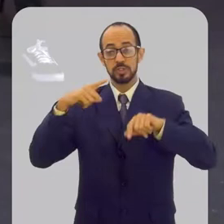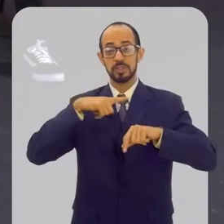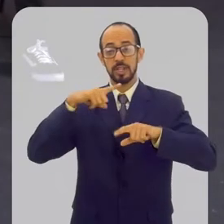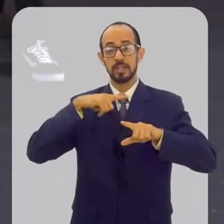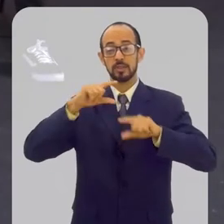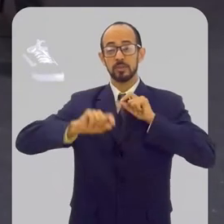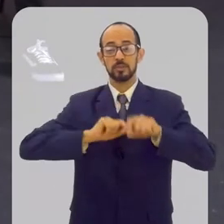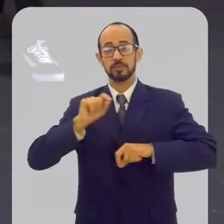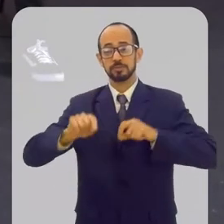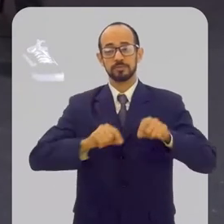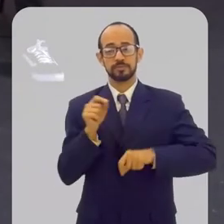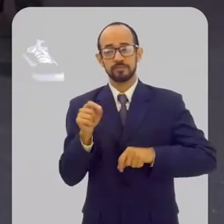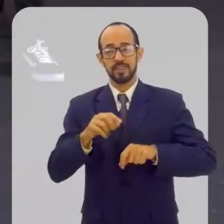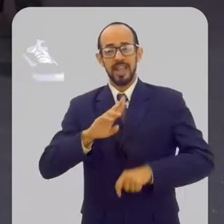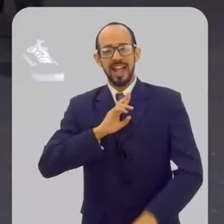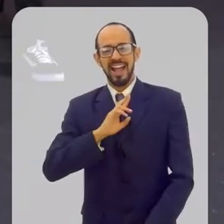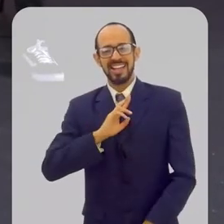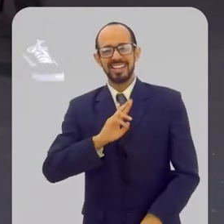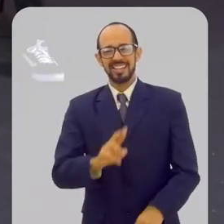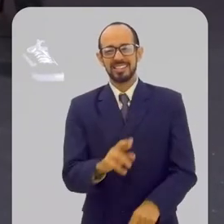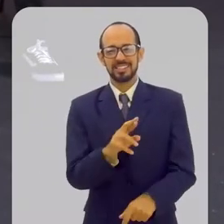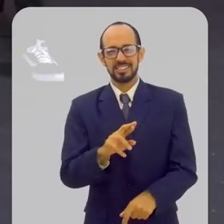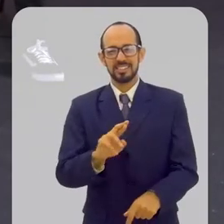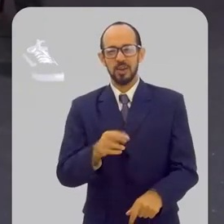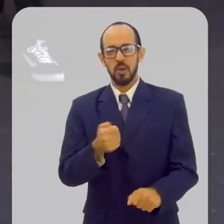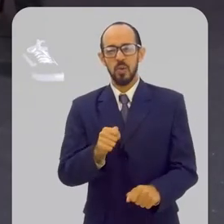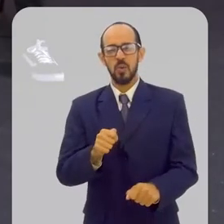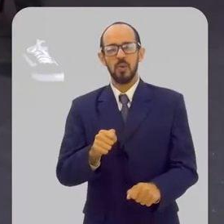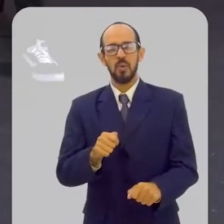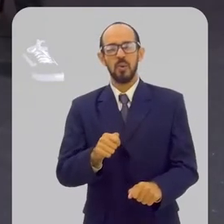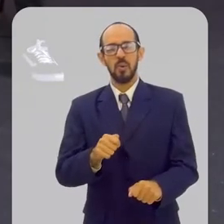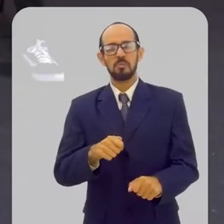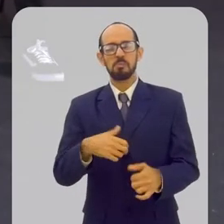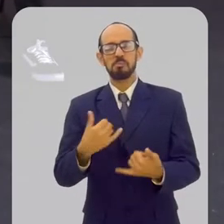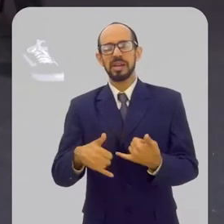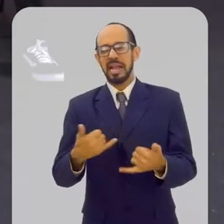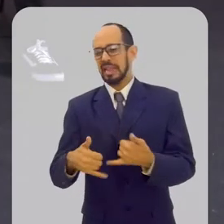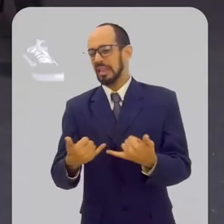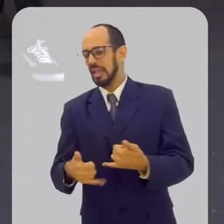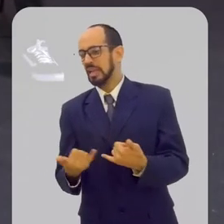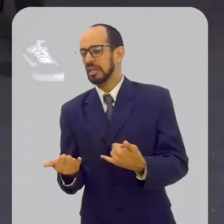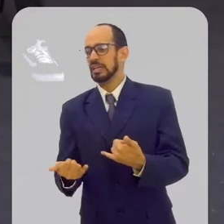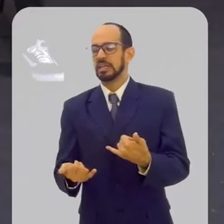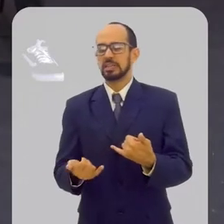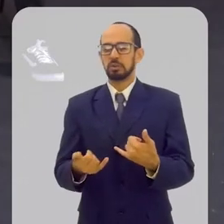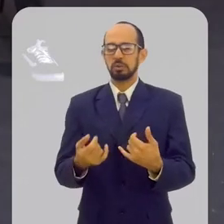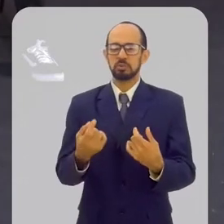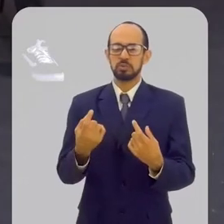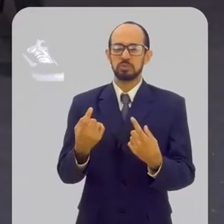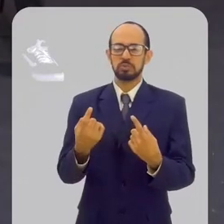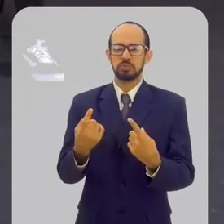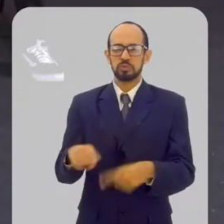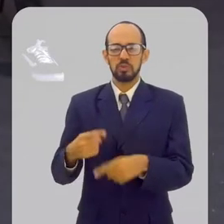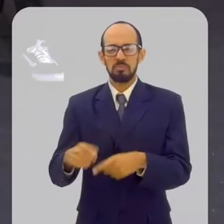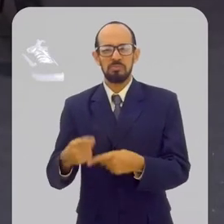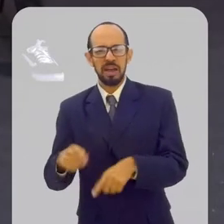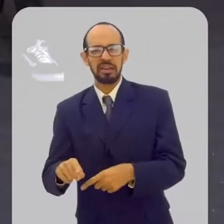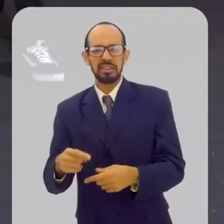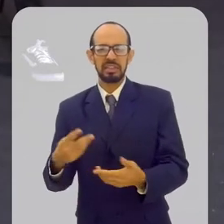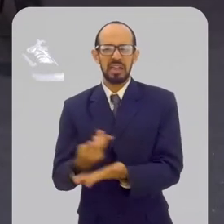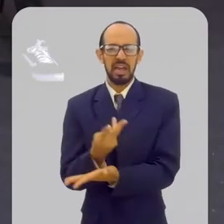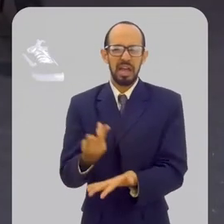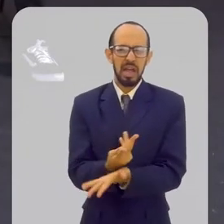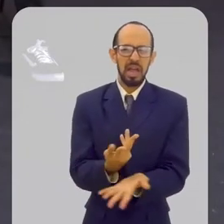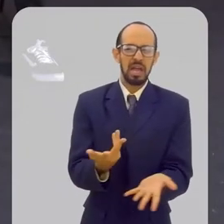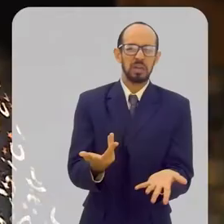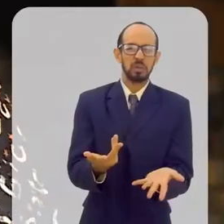que trata a religião de uma forma pejorativa, um humor que não é